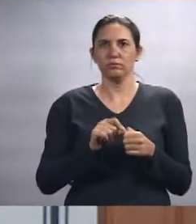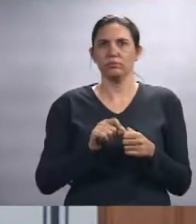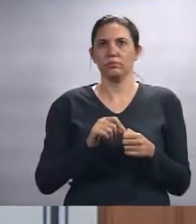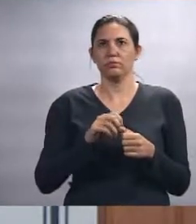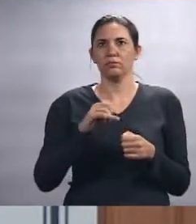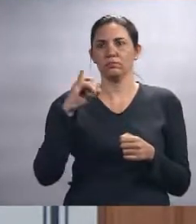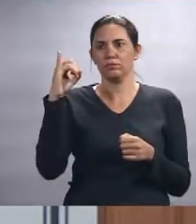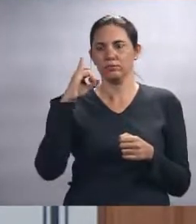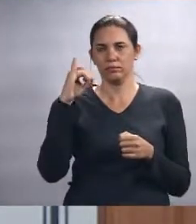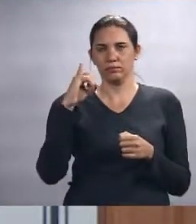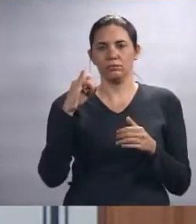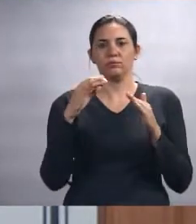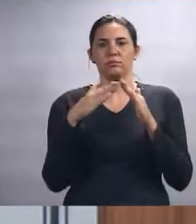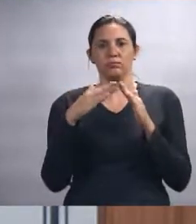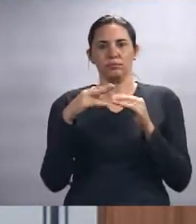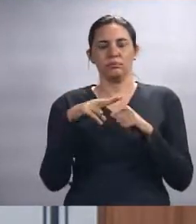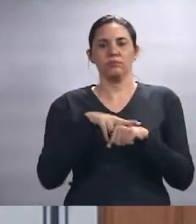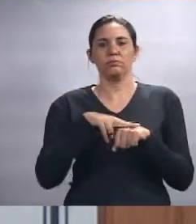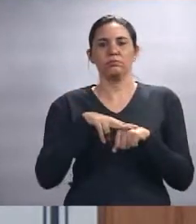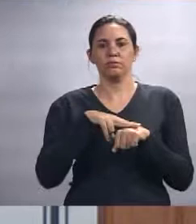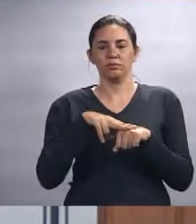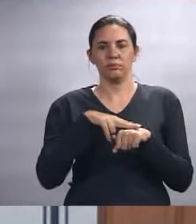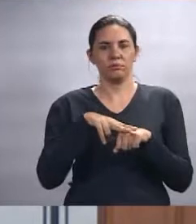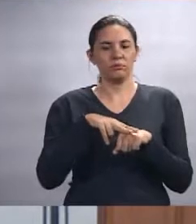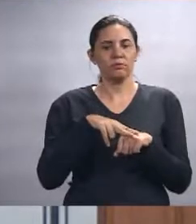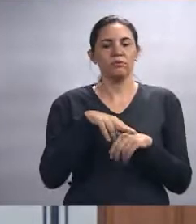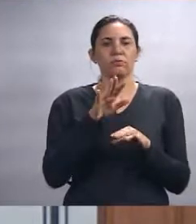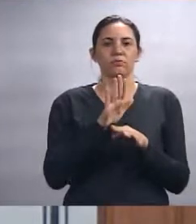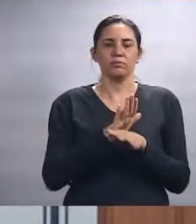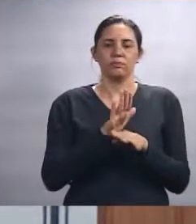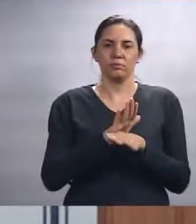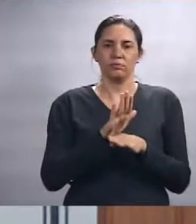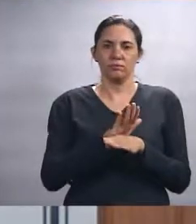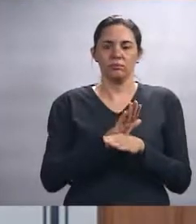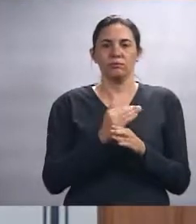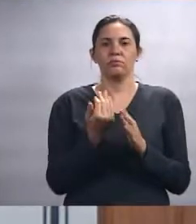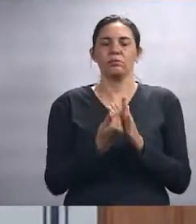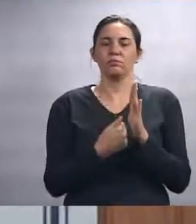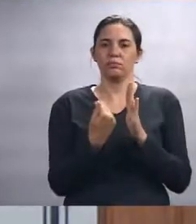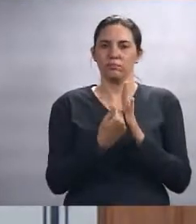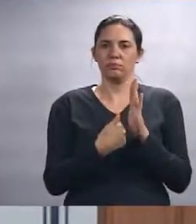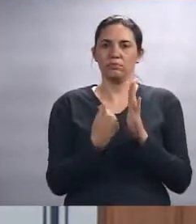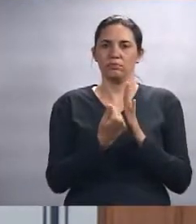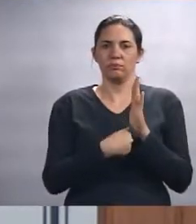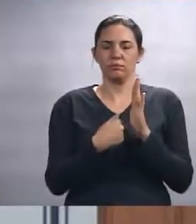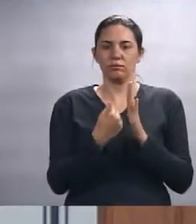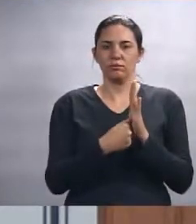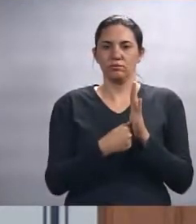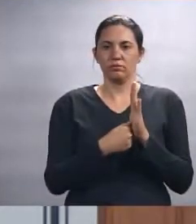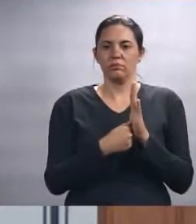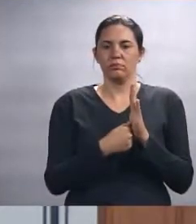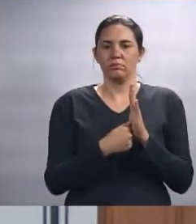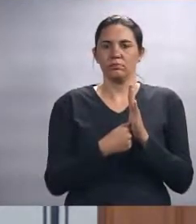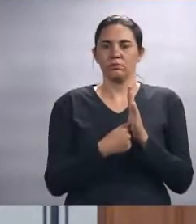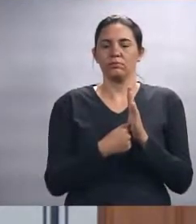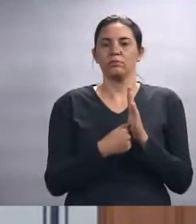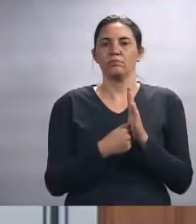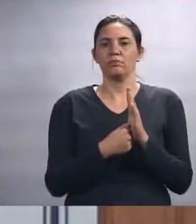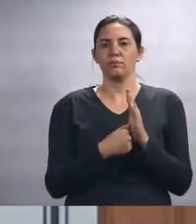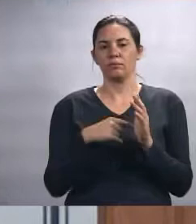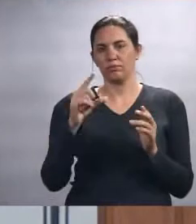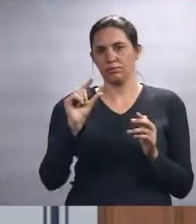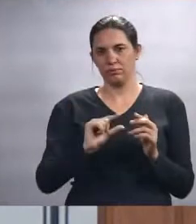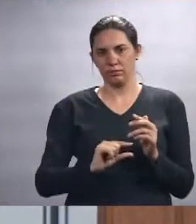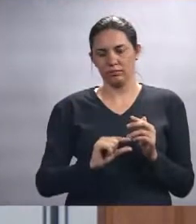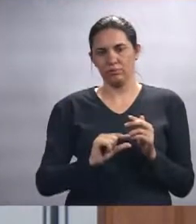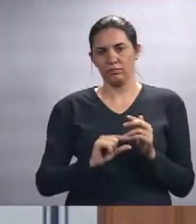IPTU verde prevê esses benefícios, o desconto é infinitamente menor do